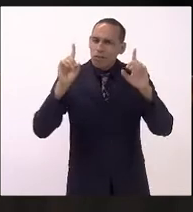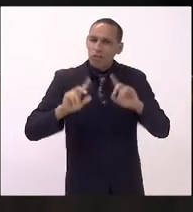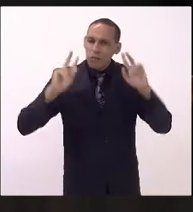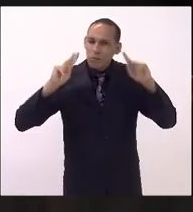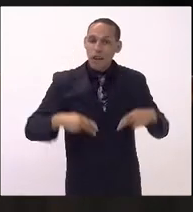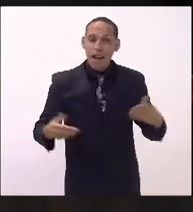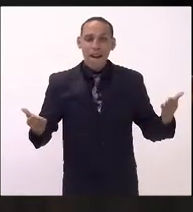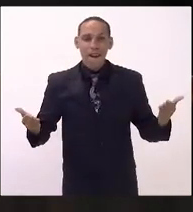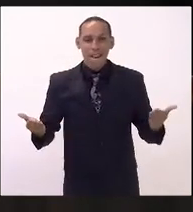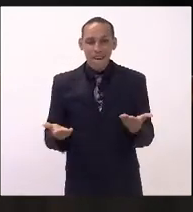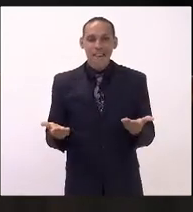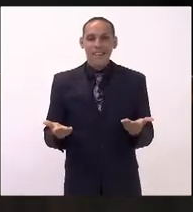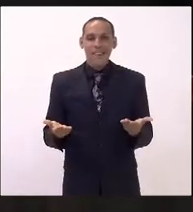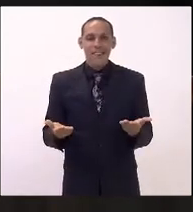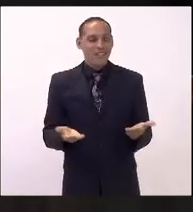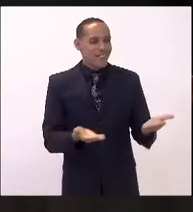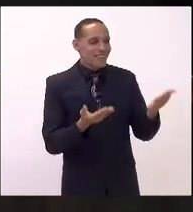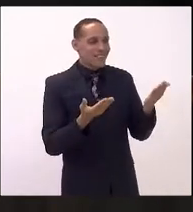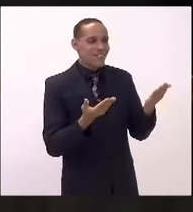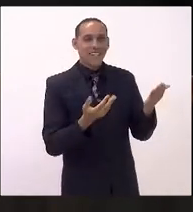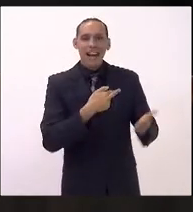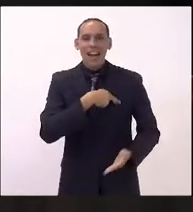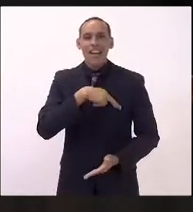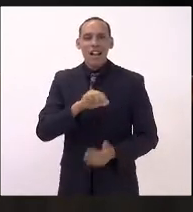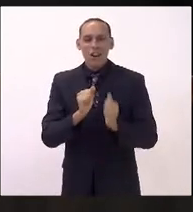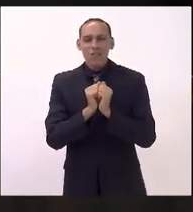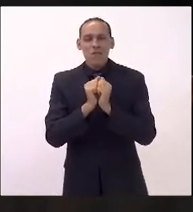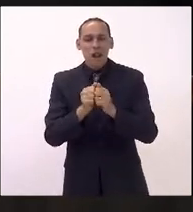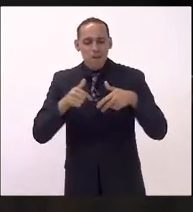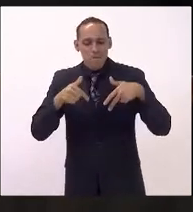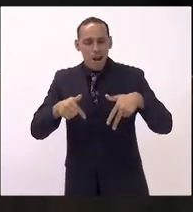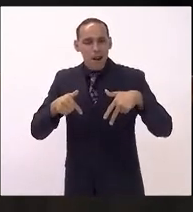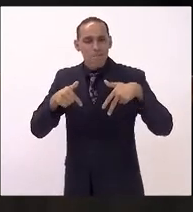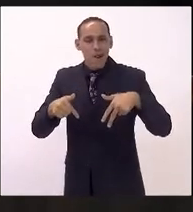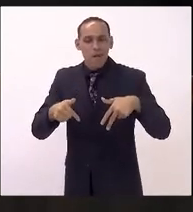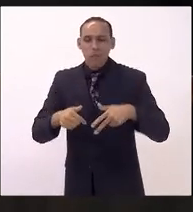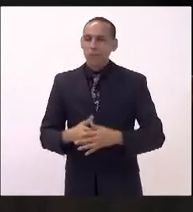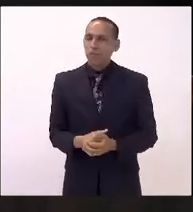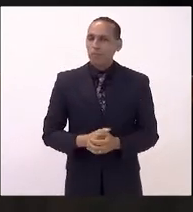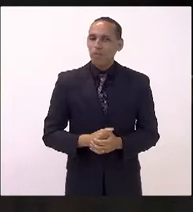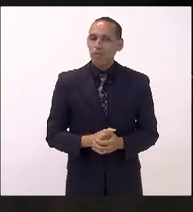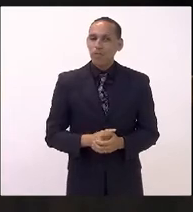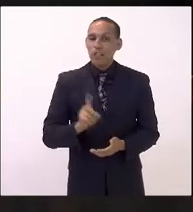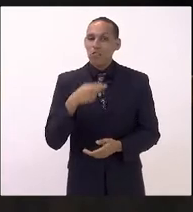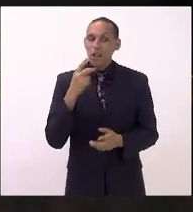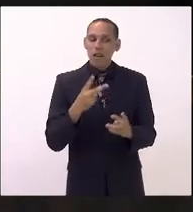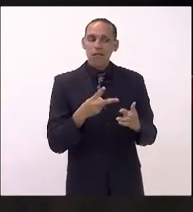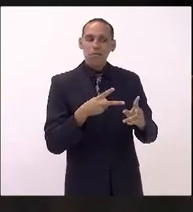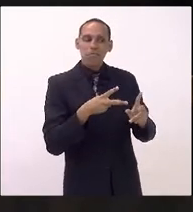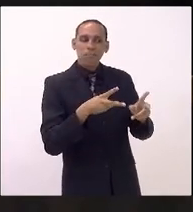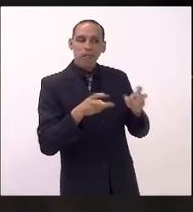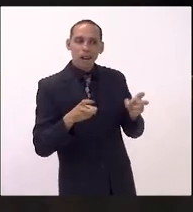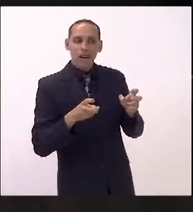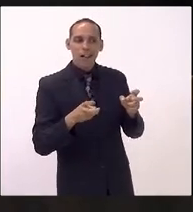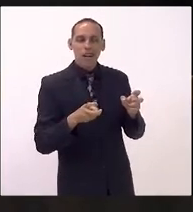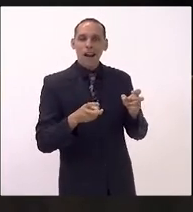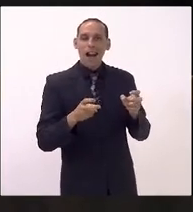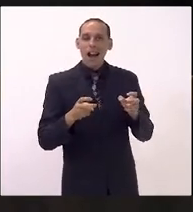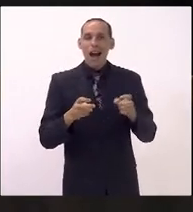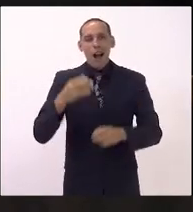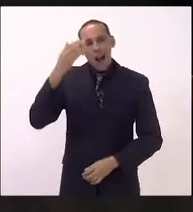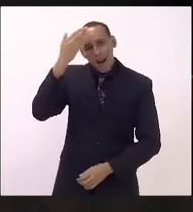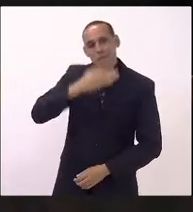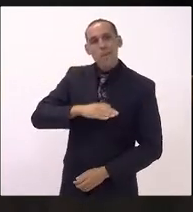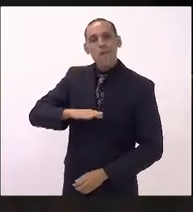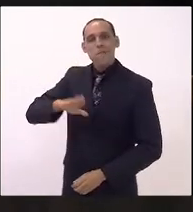agora meu correligionário da militância partidária, constatamos que a promessa do menino contida